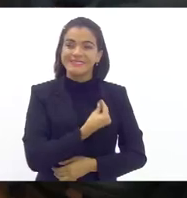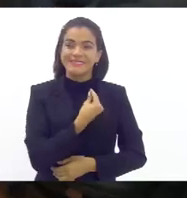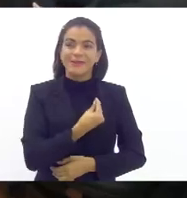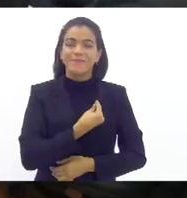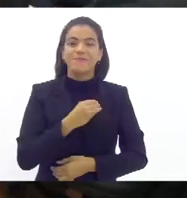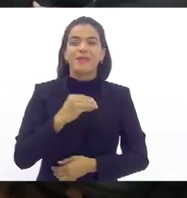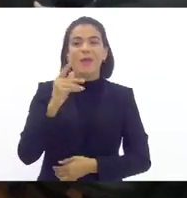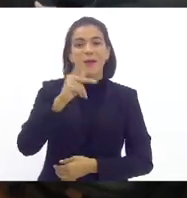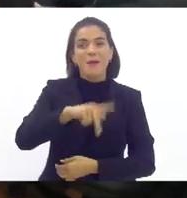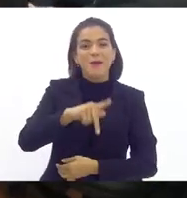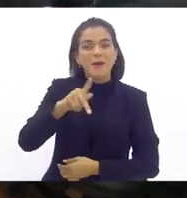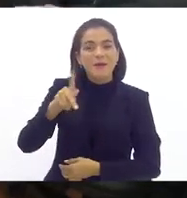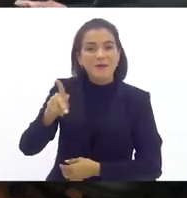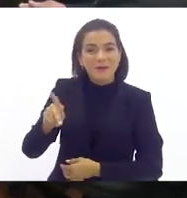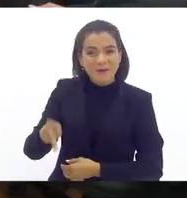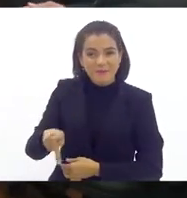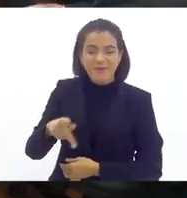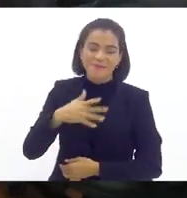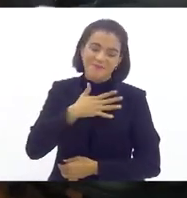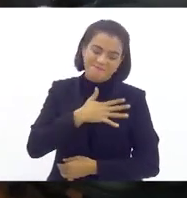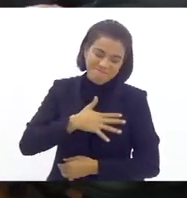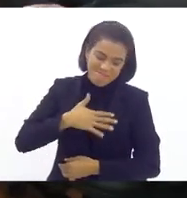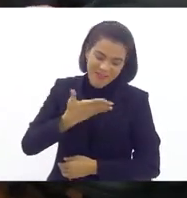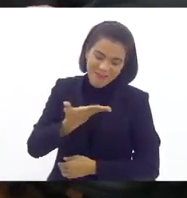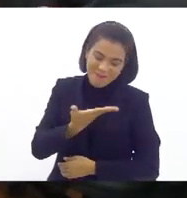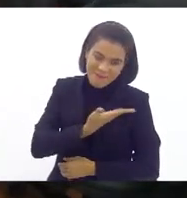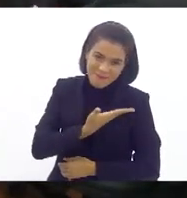nossa professora, querida amiga.